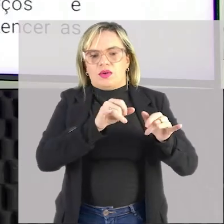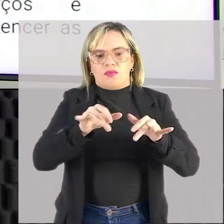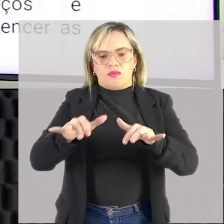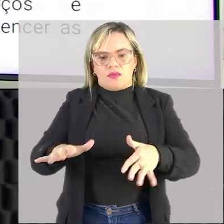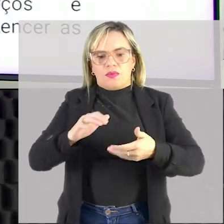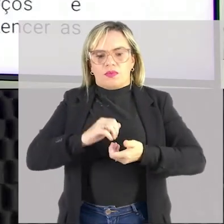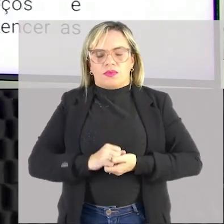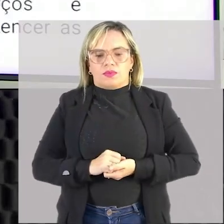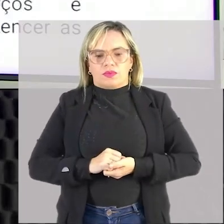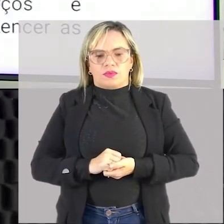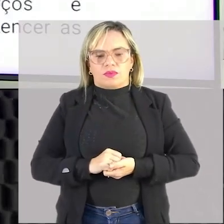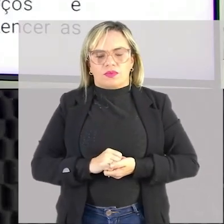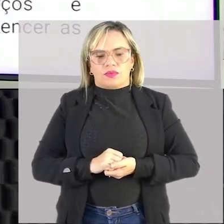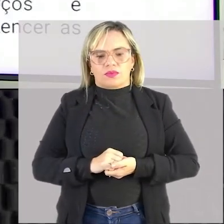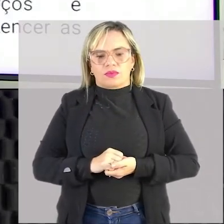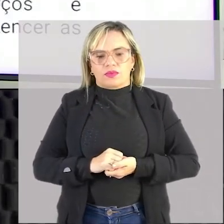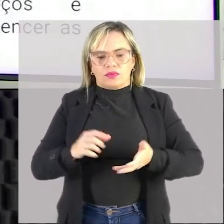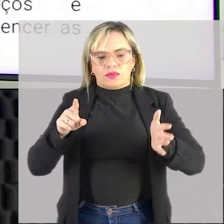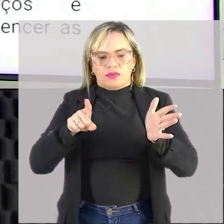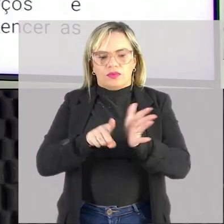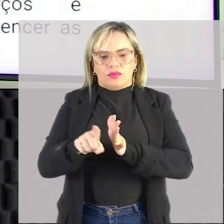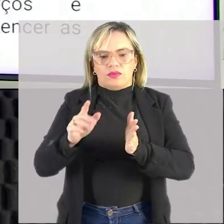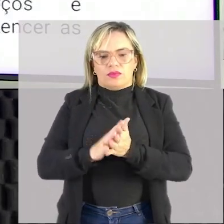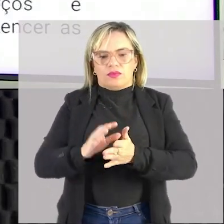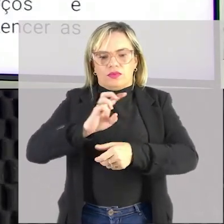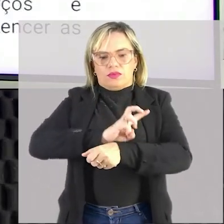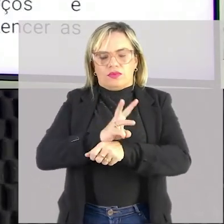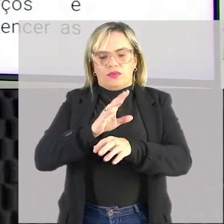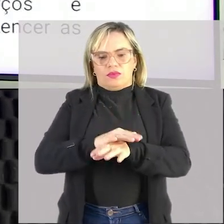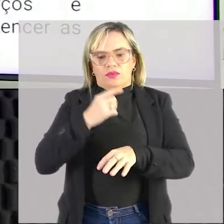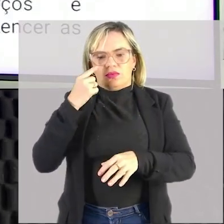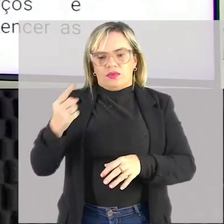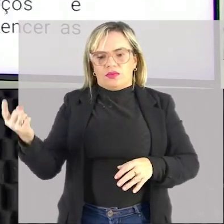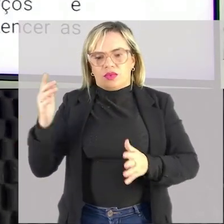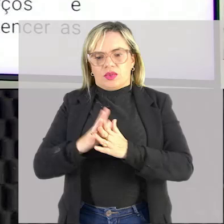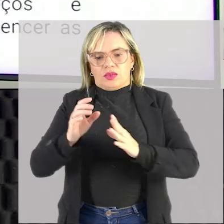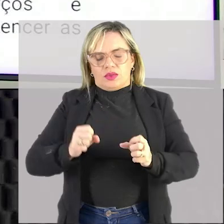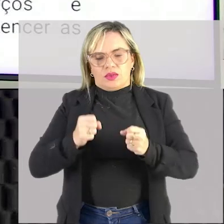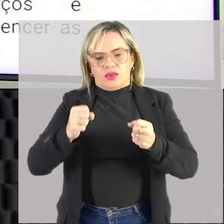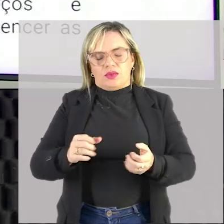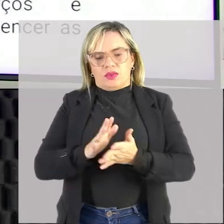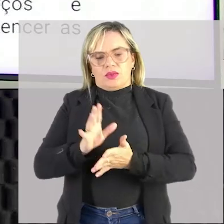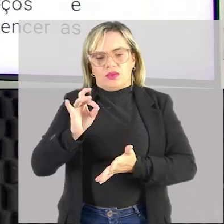Então, a pergunta aqui da UEMA, ela diz assim, é possível afirmar que,